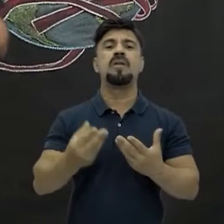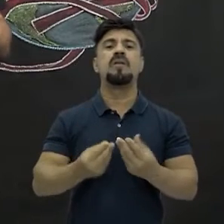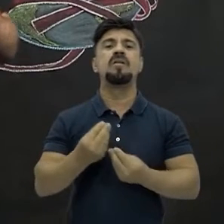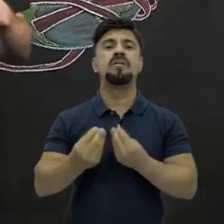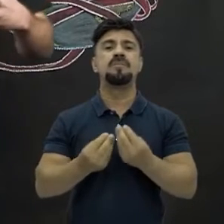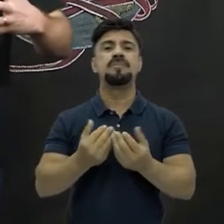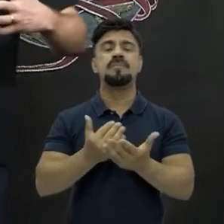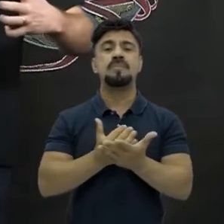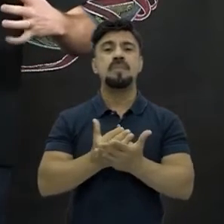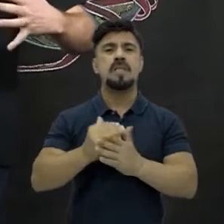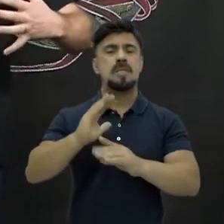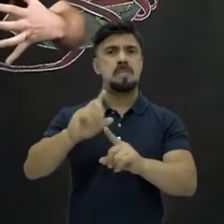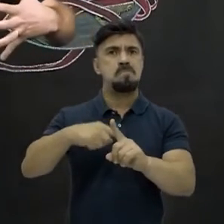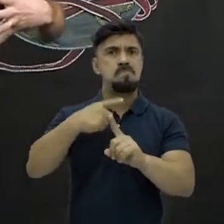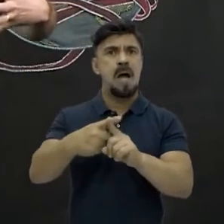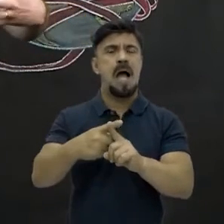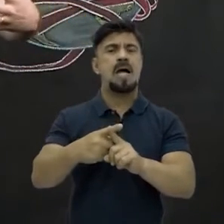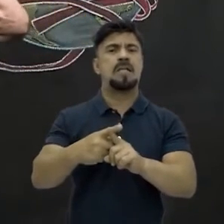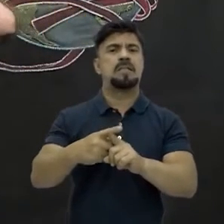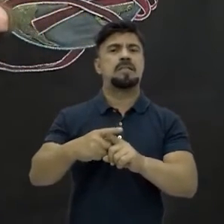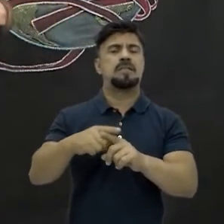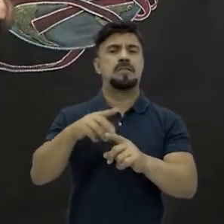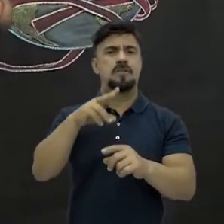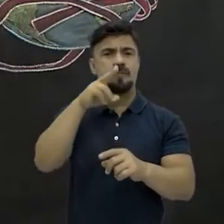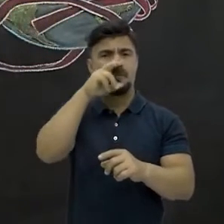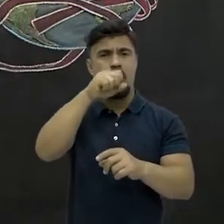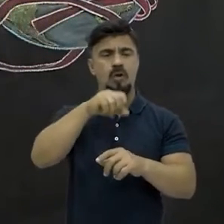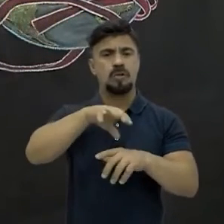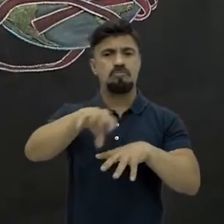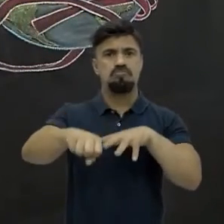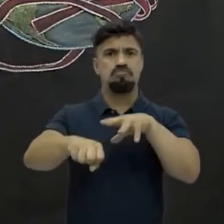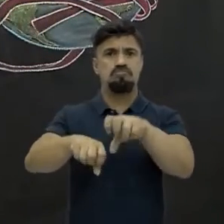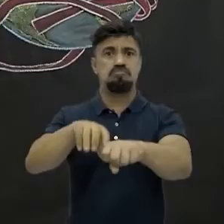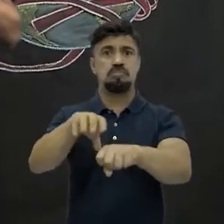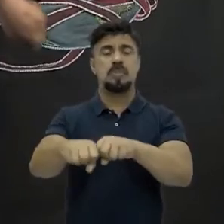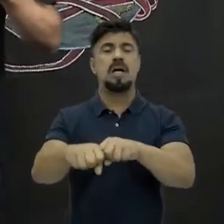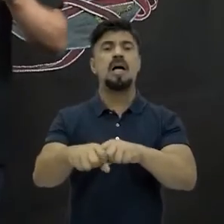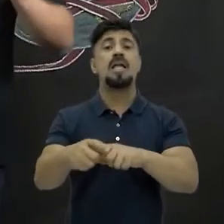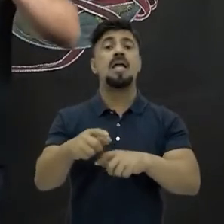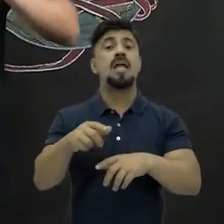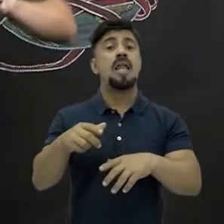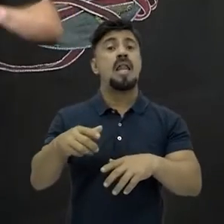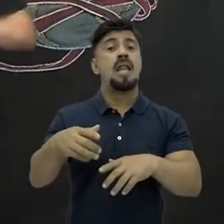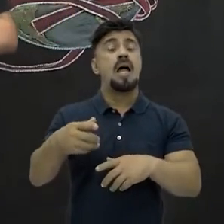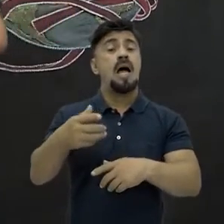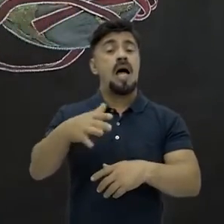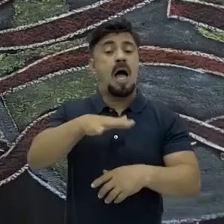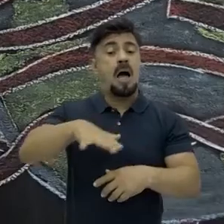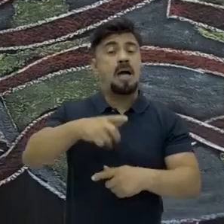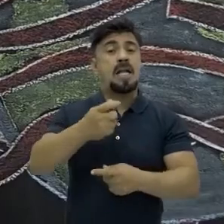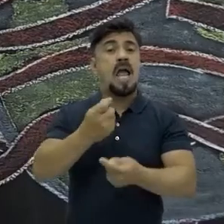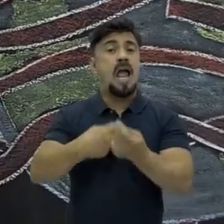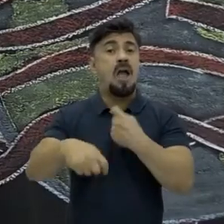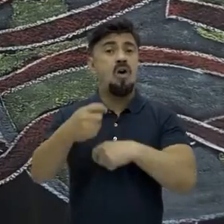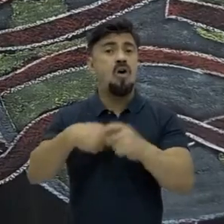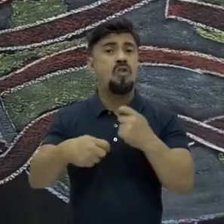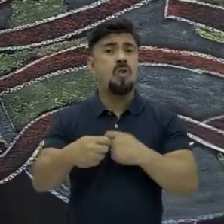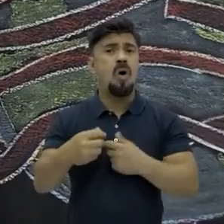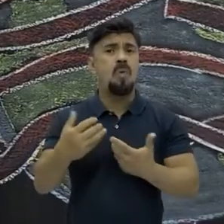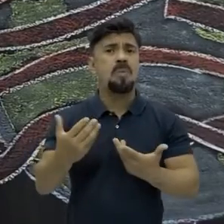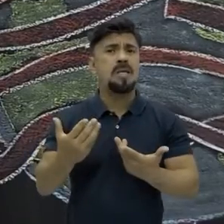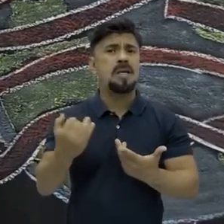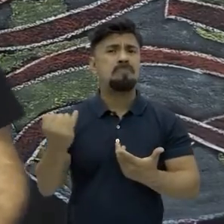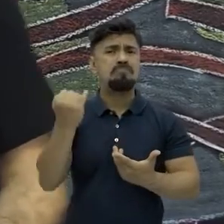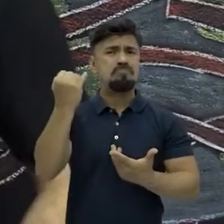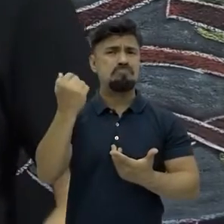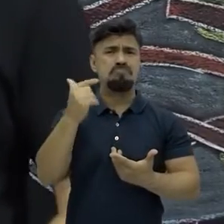aí cada vez mais vez, cada vez mais voz. Só que na parte econômica, os Estados Unidos ainda não eram tão importantes assim, uma